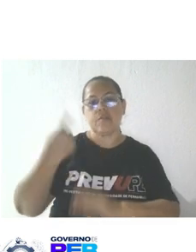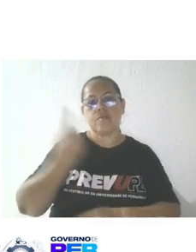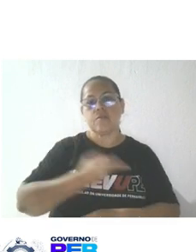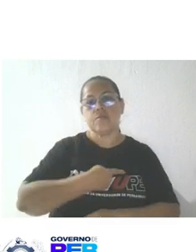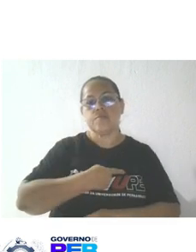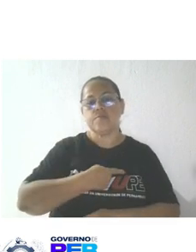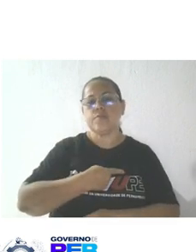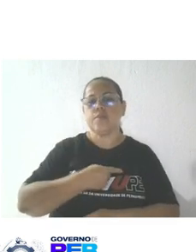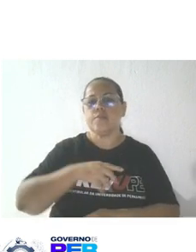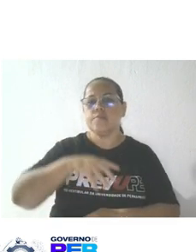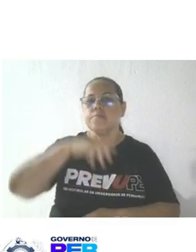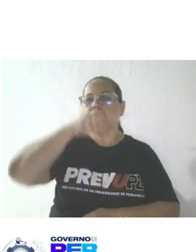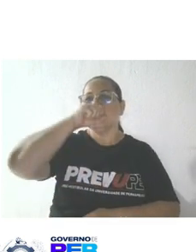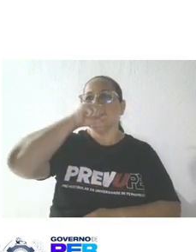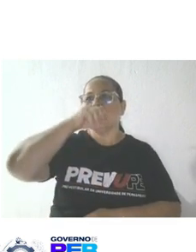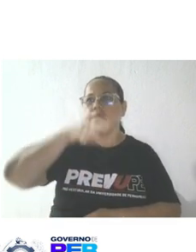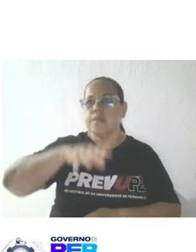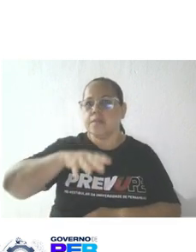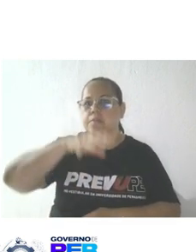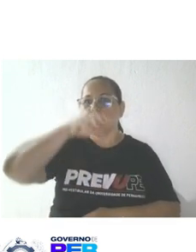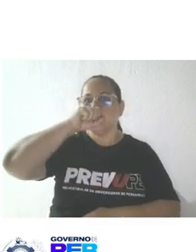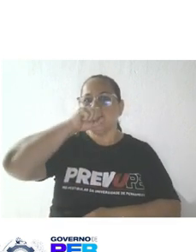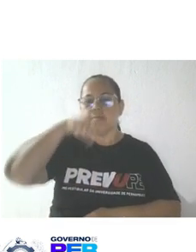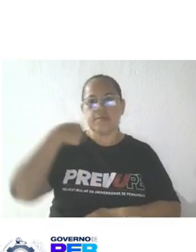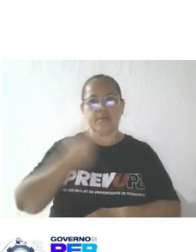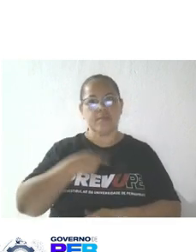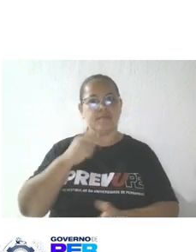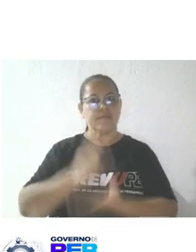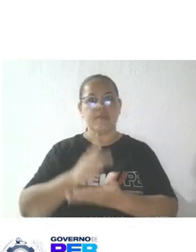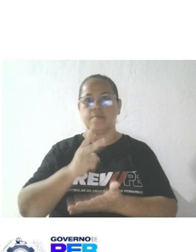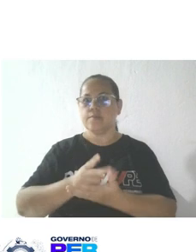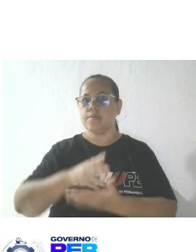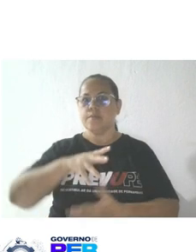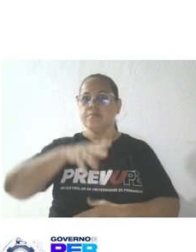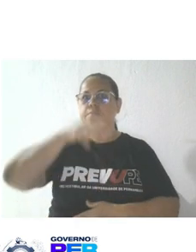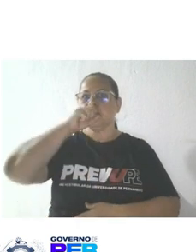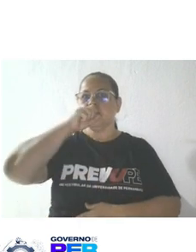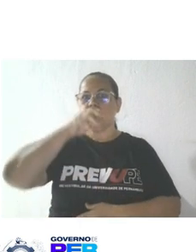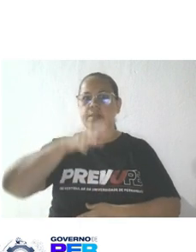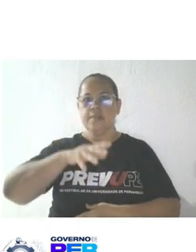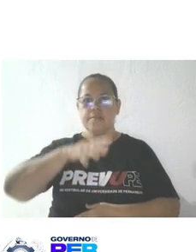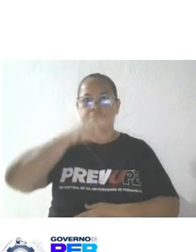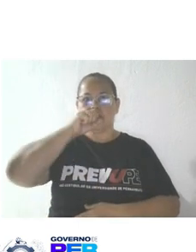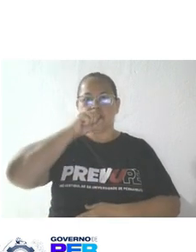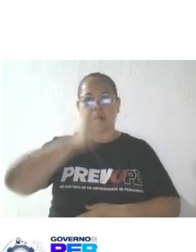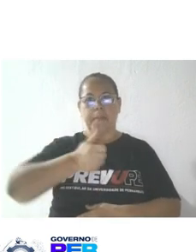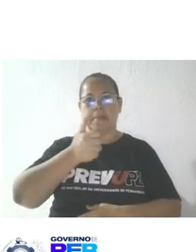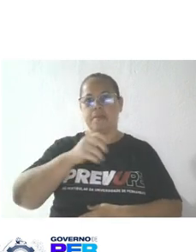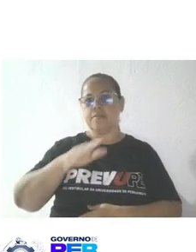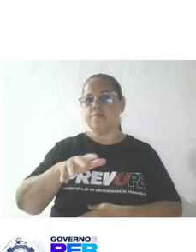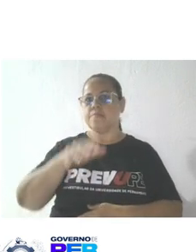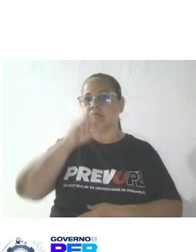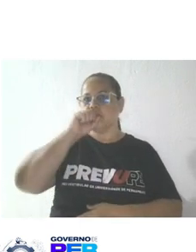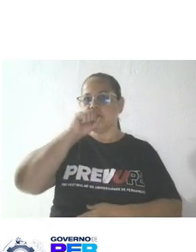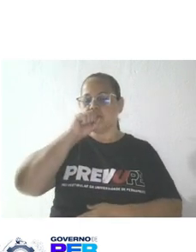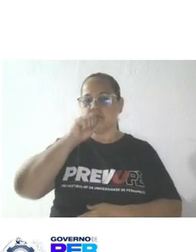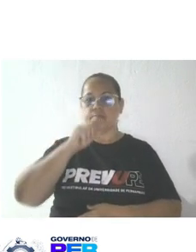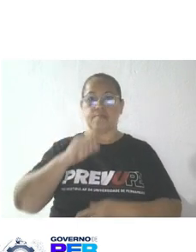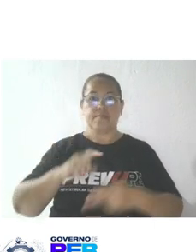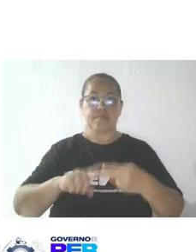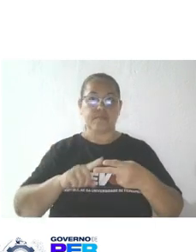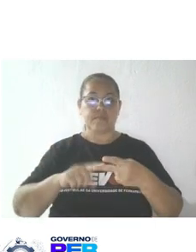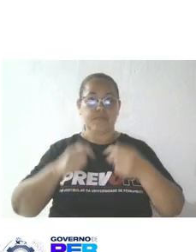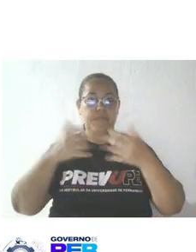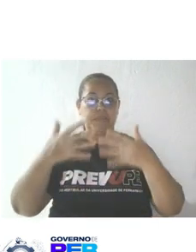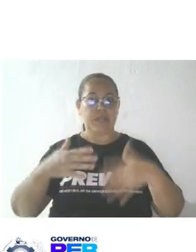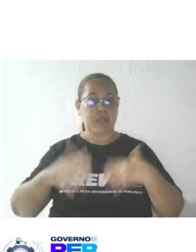para consumir a energia que está presente nos alimentos. É por isso que a gente respira o tempo inteiro, tá? Então, a primeira é a respiração. No 2, pessoal, diz